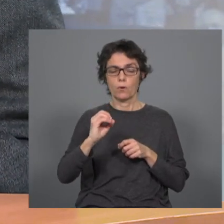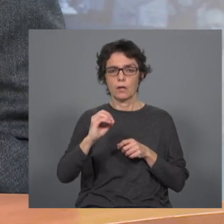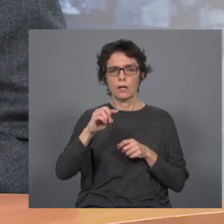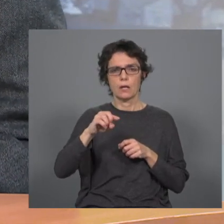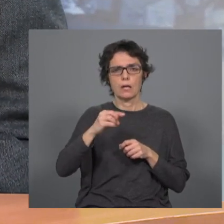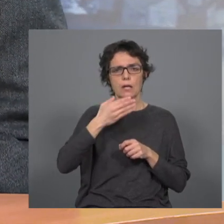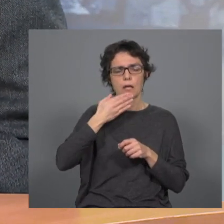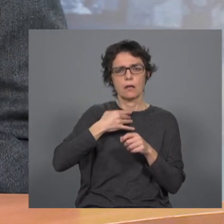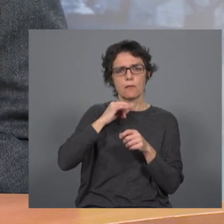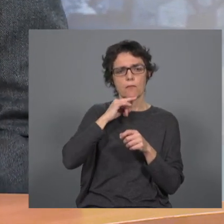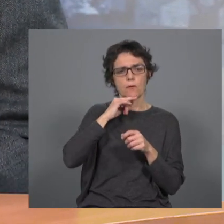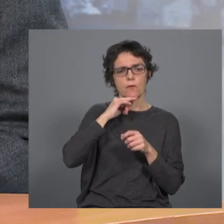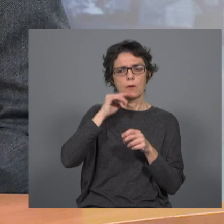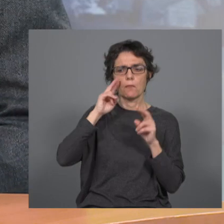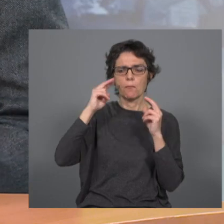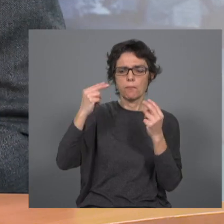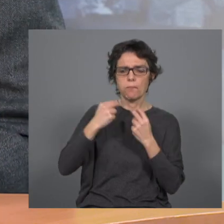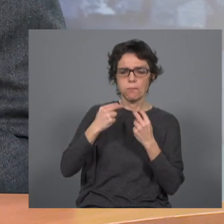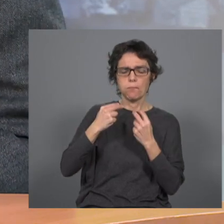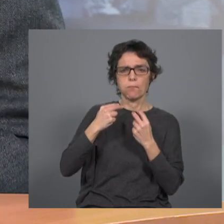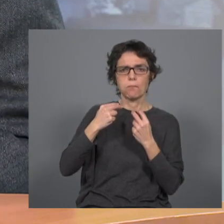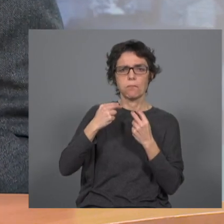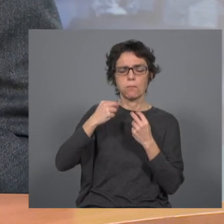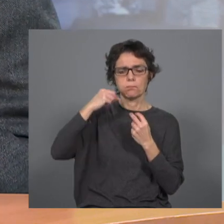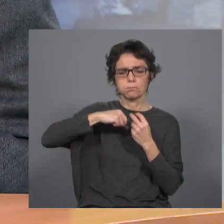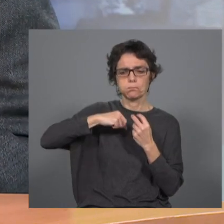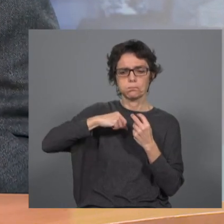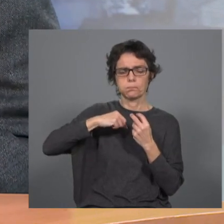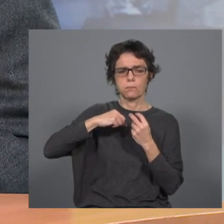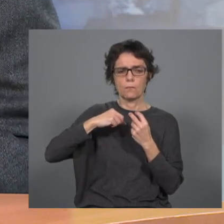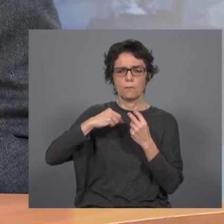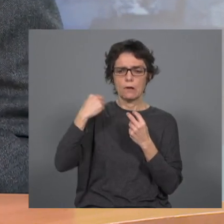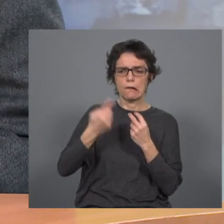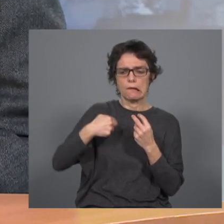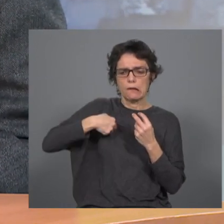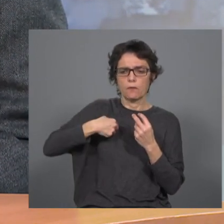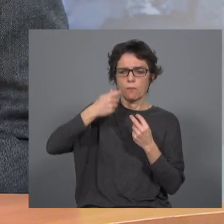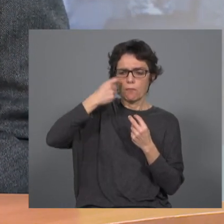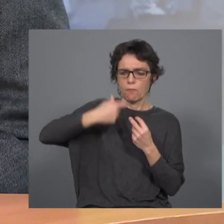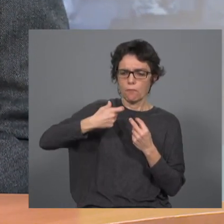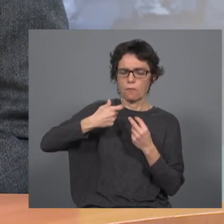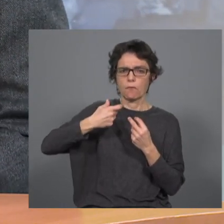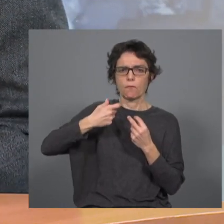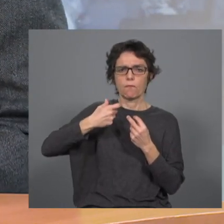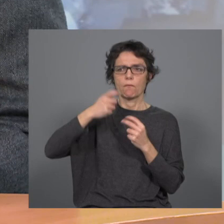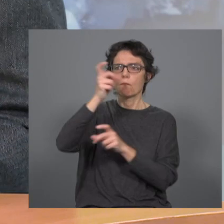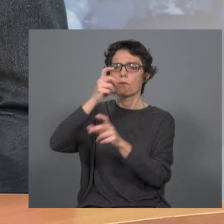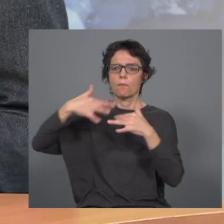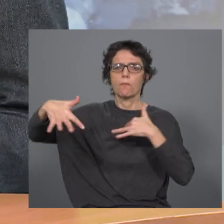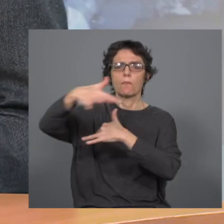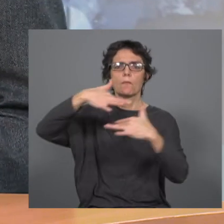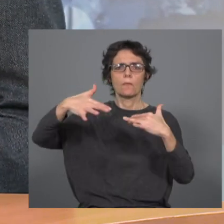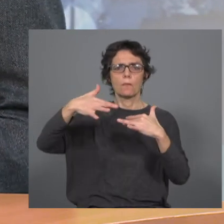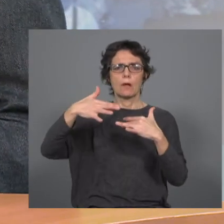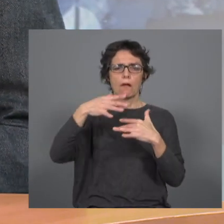humana. E para a debilidade, para a fragilidade da nossa condição humana e para a nossa condição,